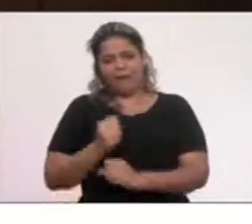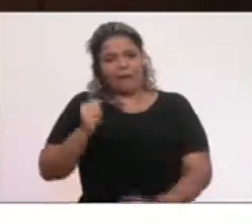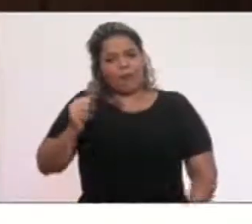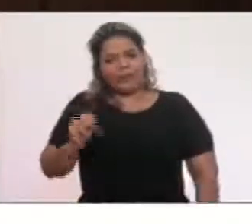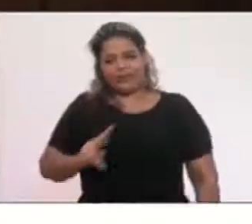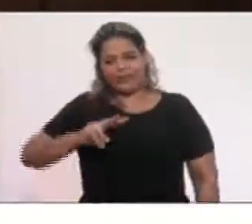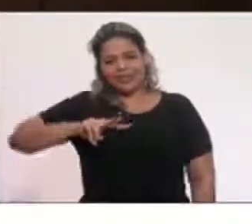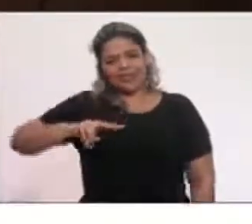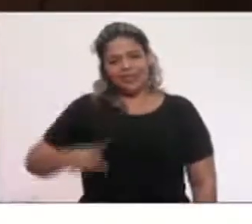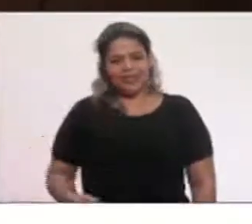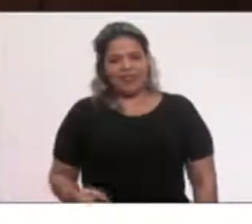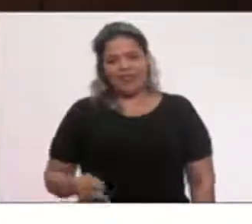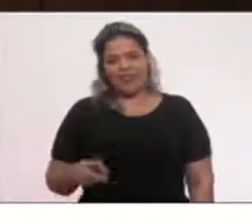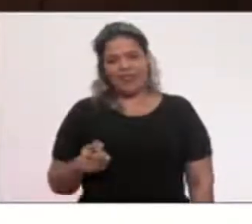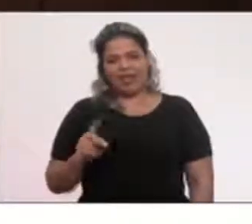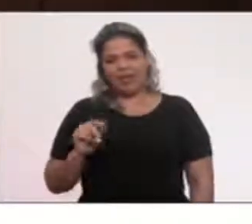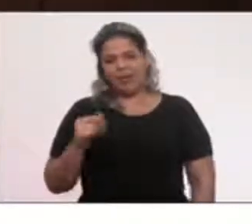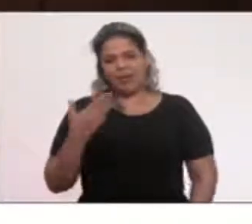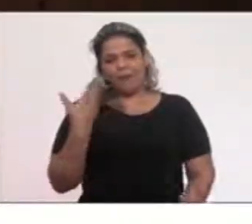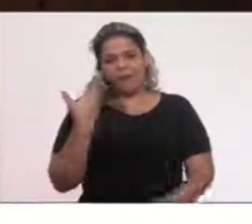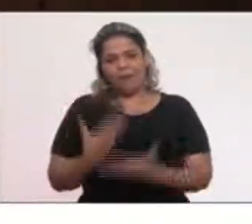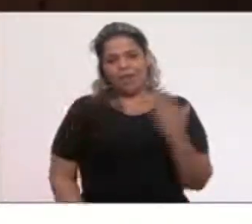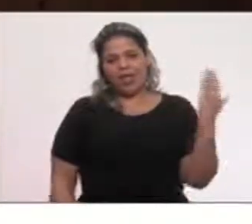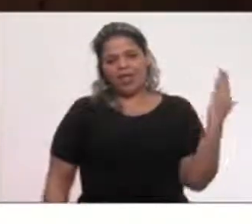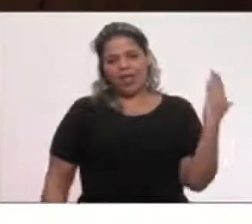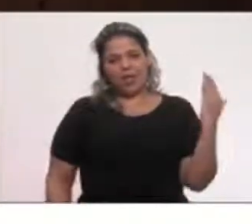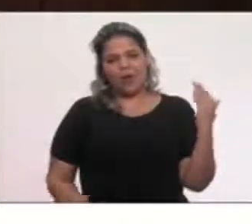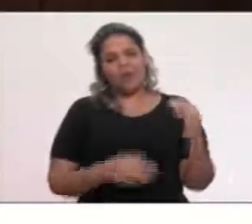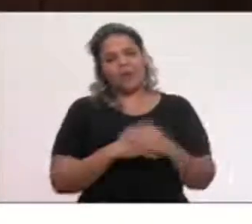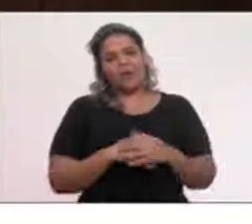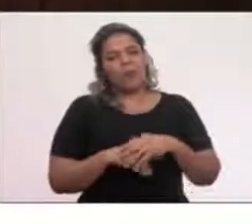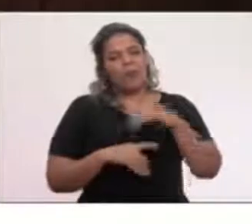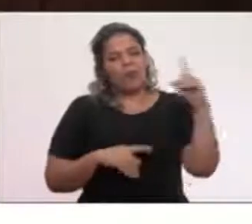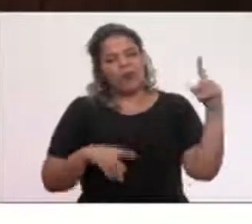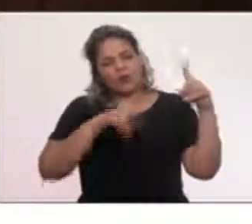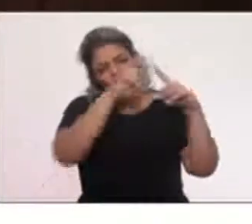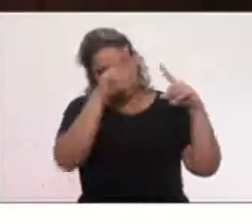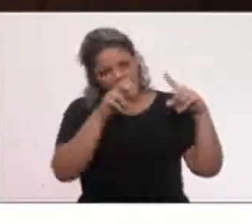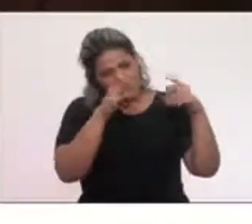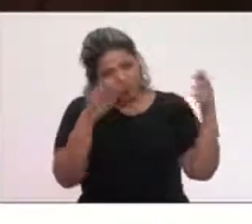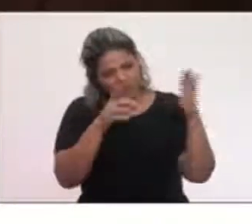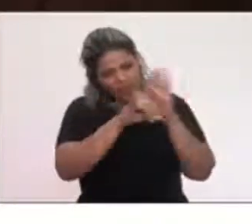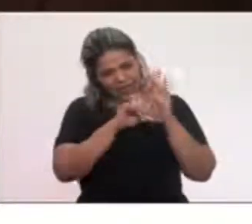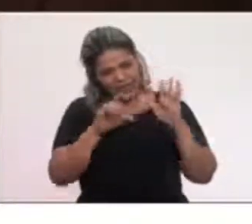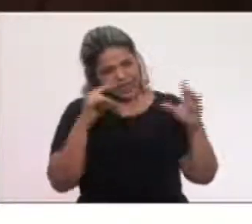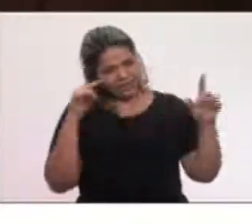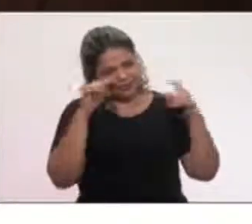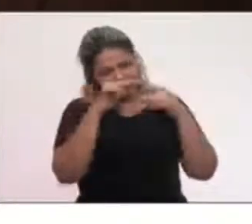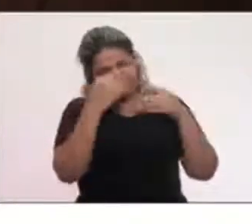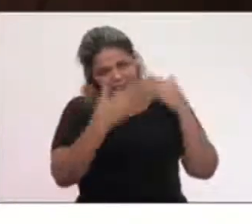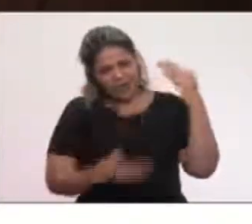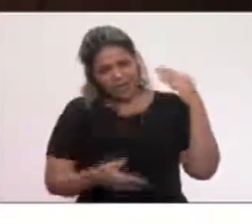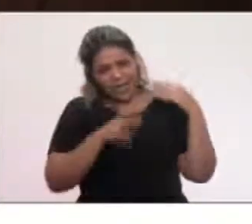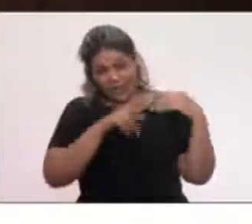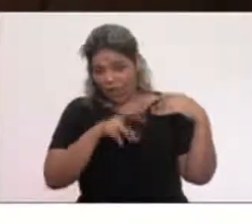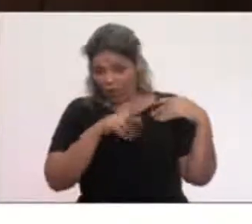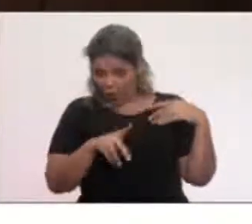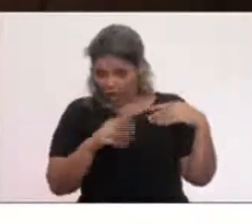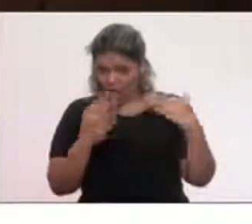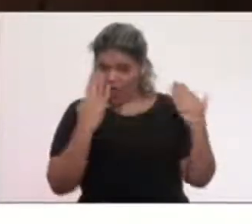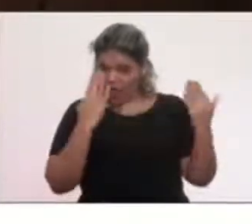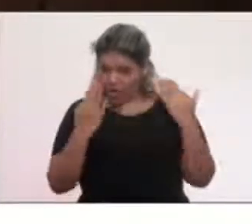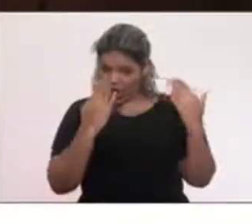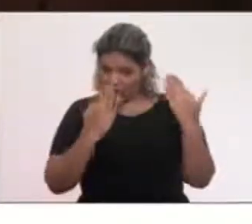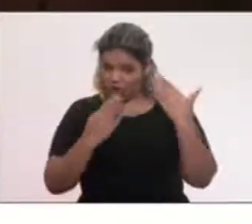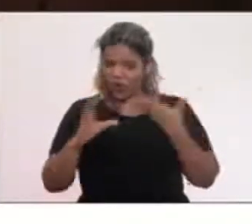vai significar perdas com relação ao que é previsto hoje, não com relação ao que